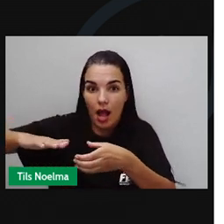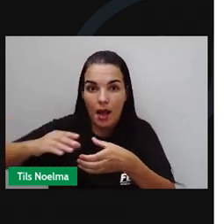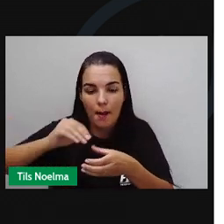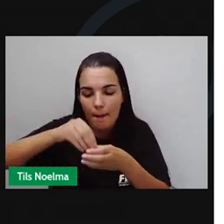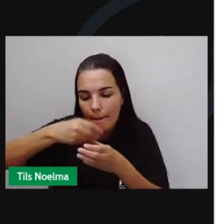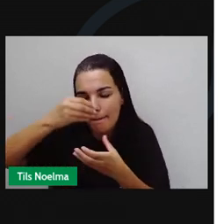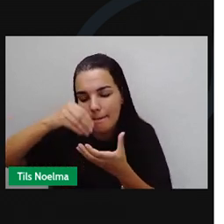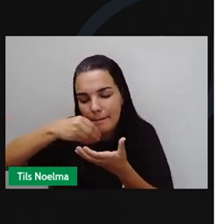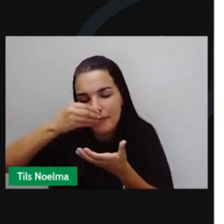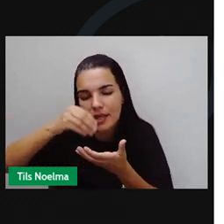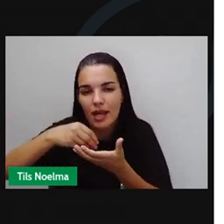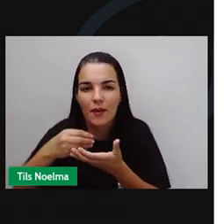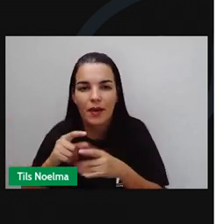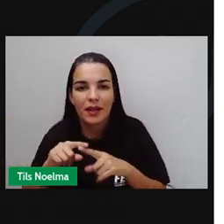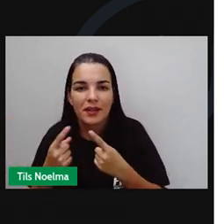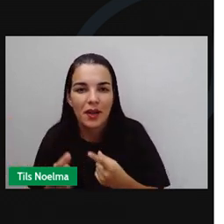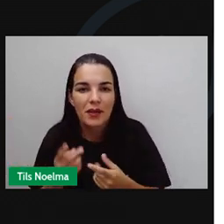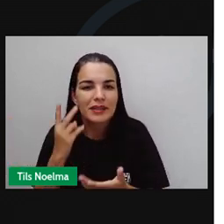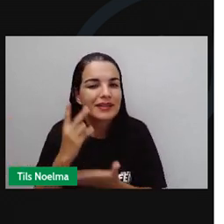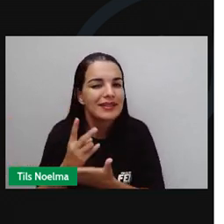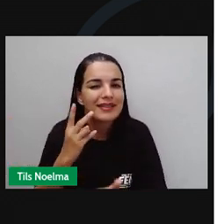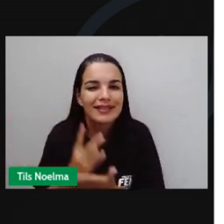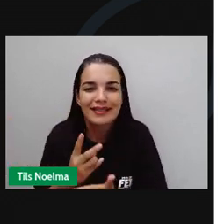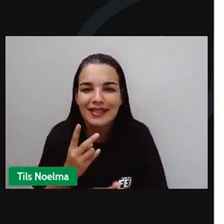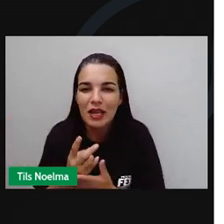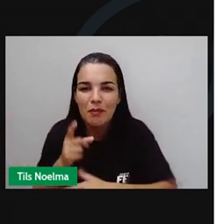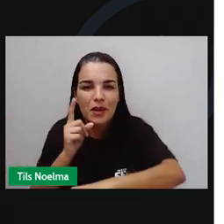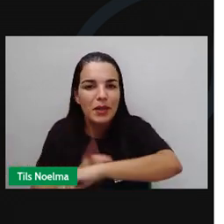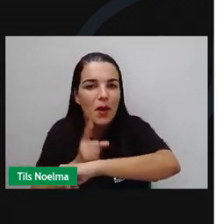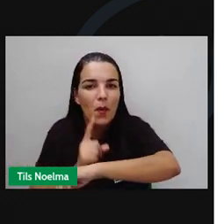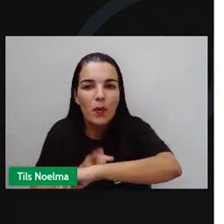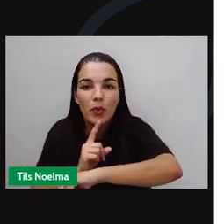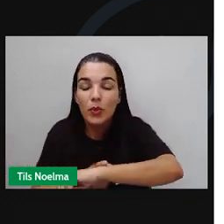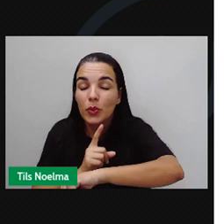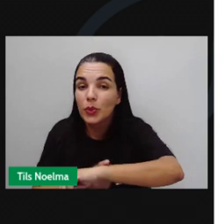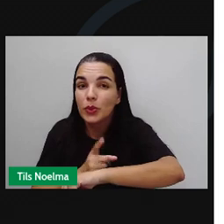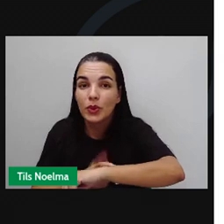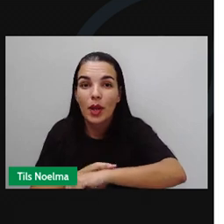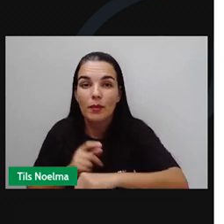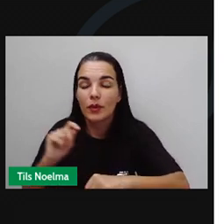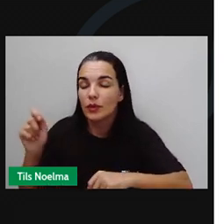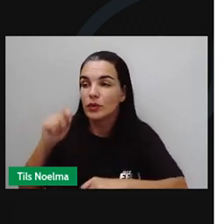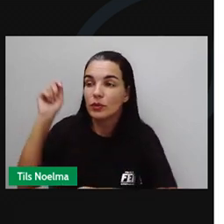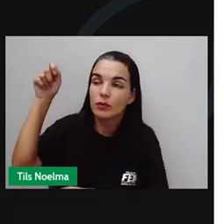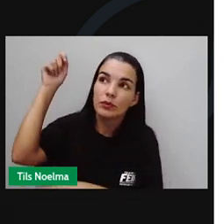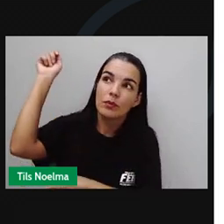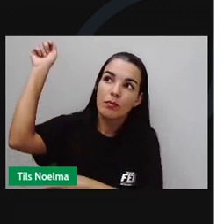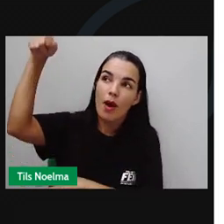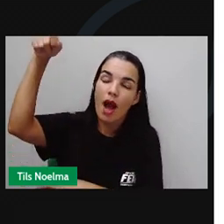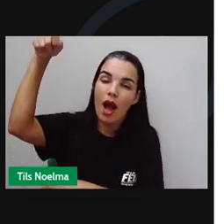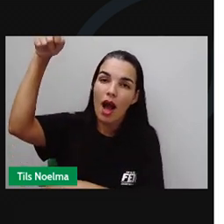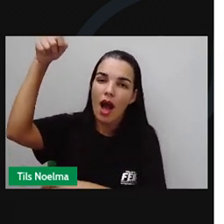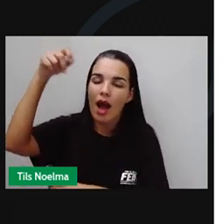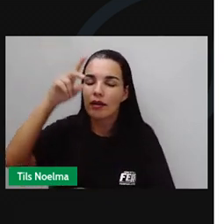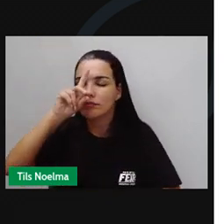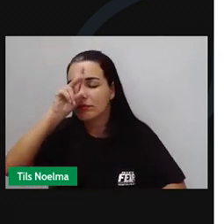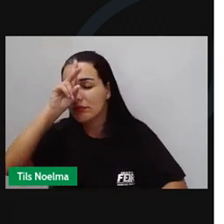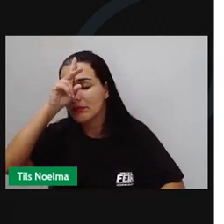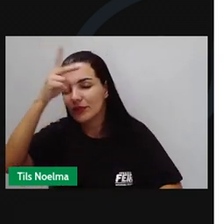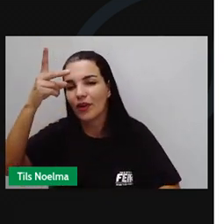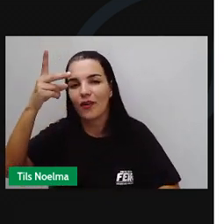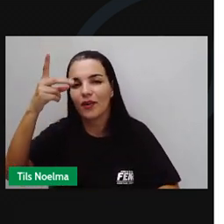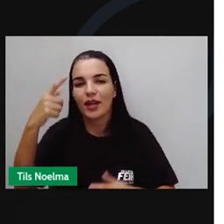o tempo dos contos de fadas é inaugurado, um tempo diferente do tempo dos calendários ou dos